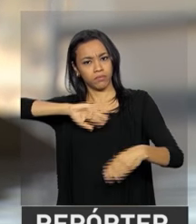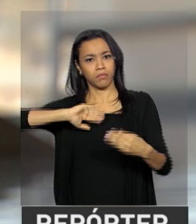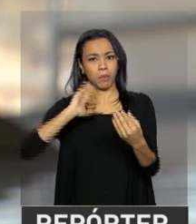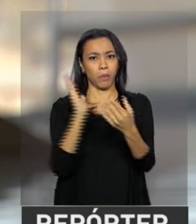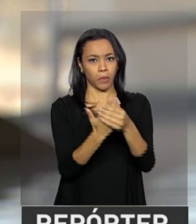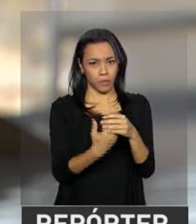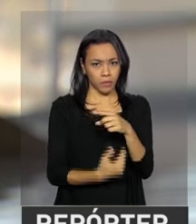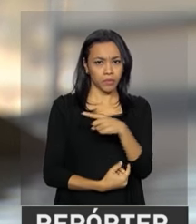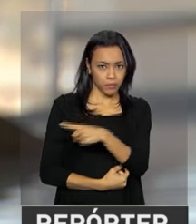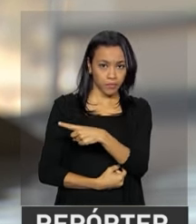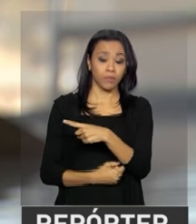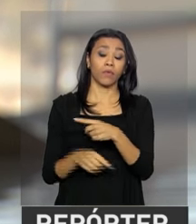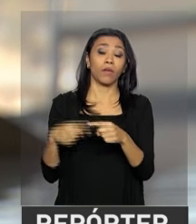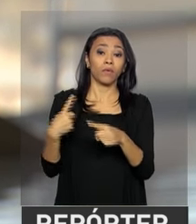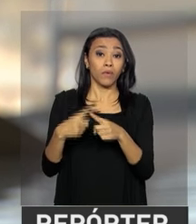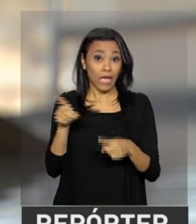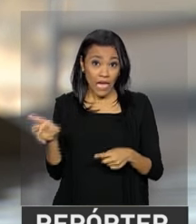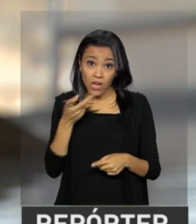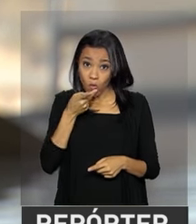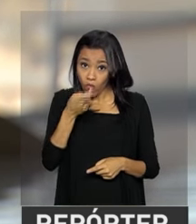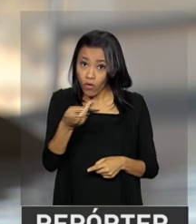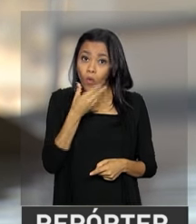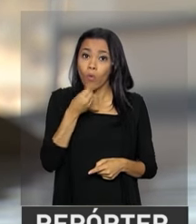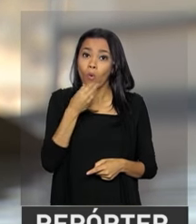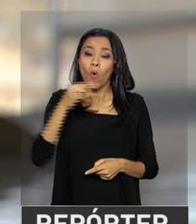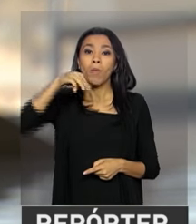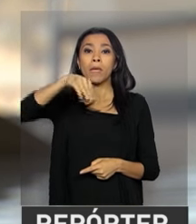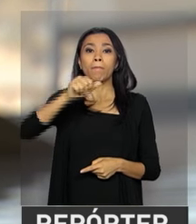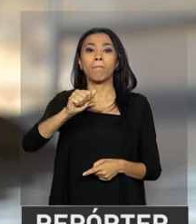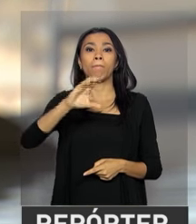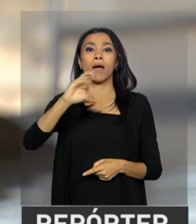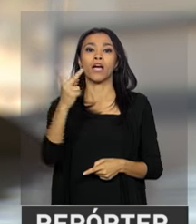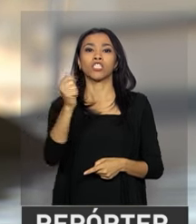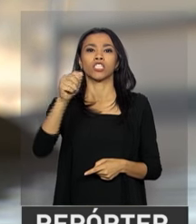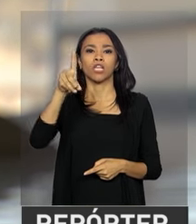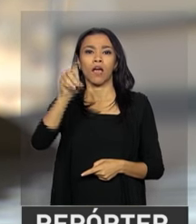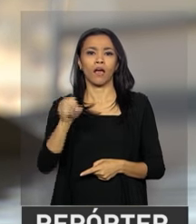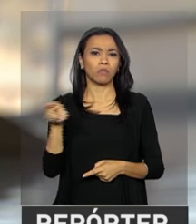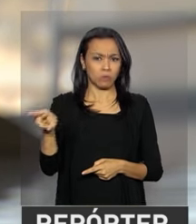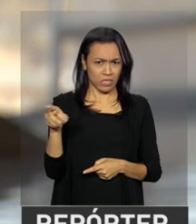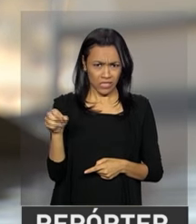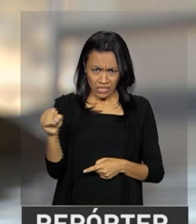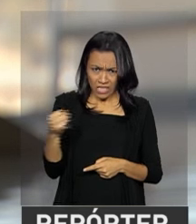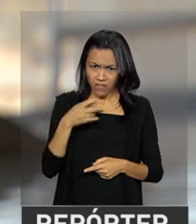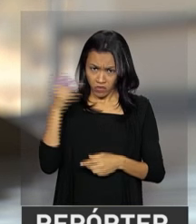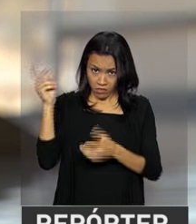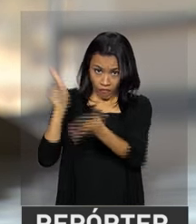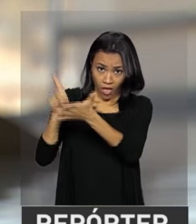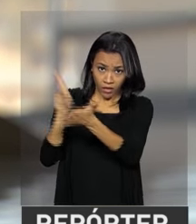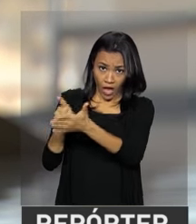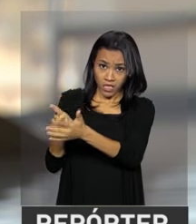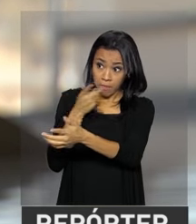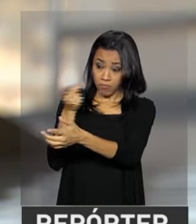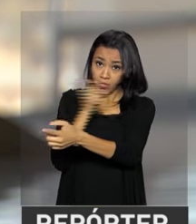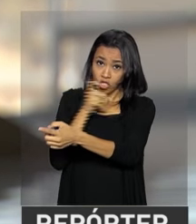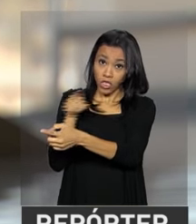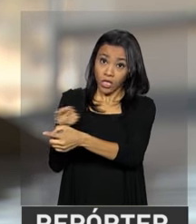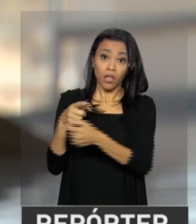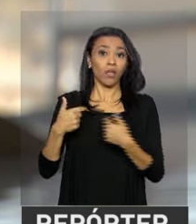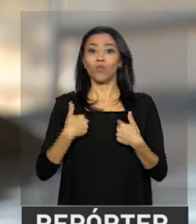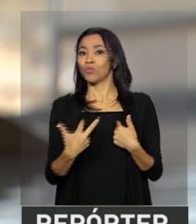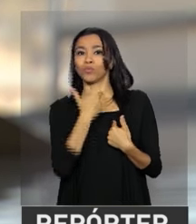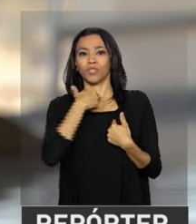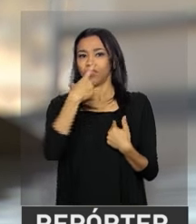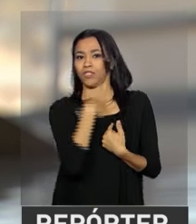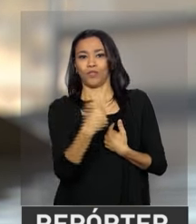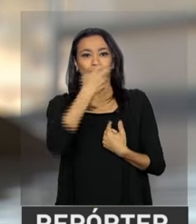um delito como o apontado por Machado não teria condições de comandar o país. Michel Temer lembrou aí também